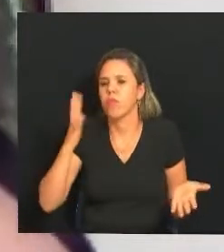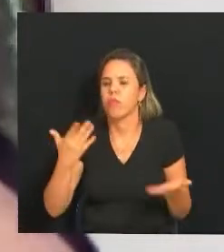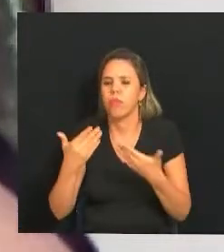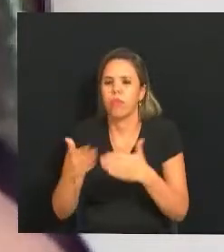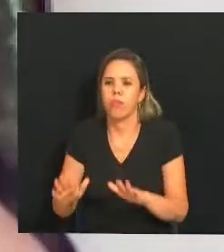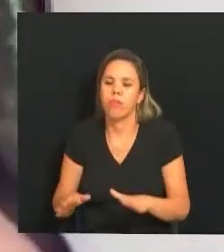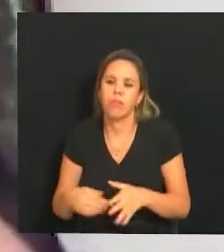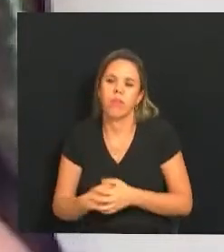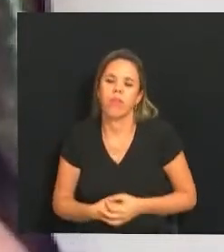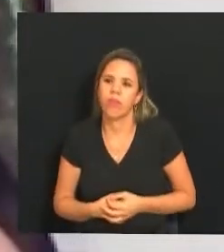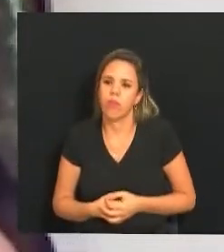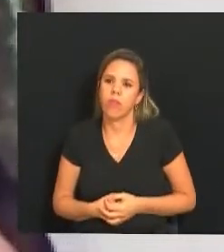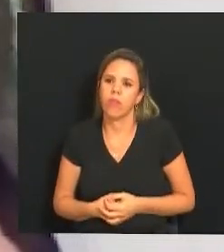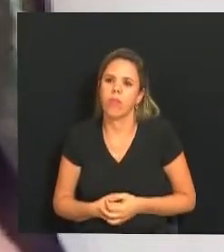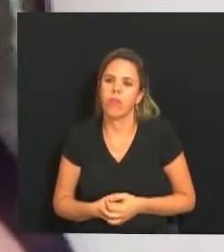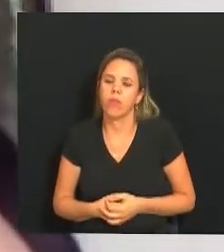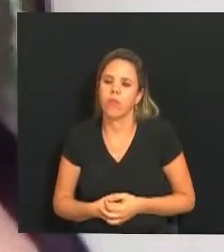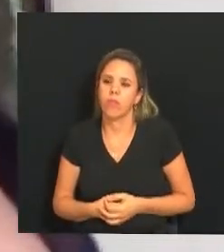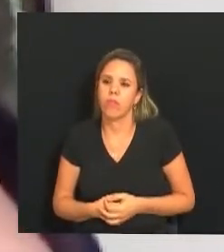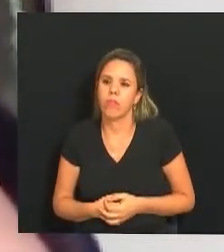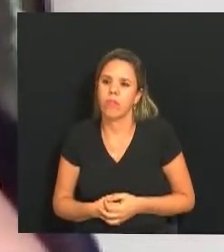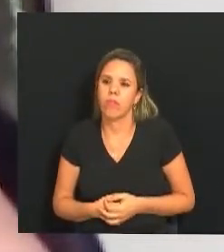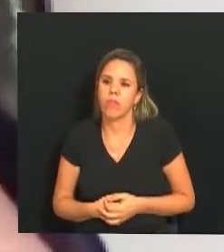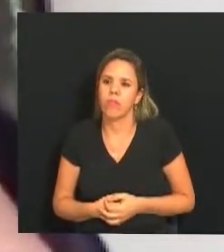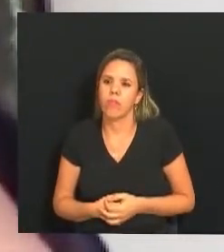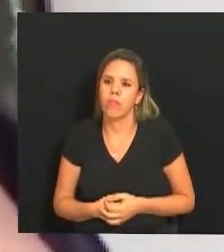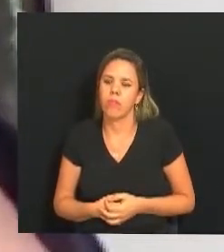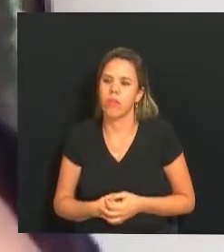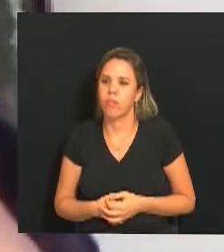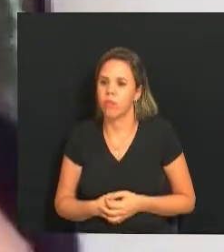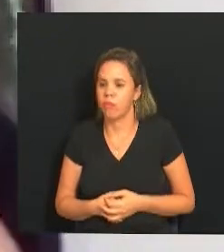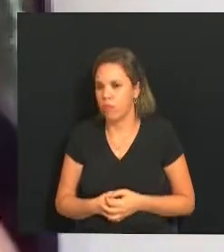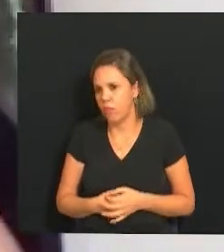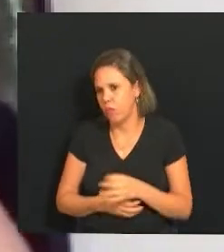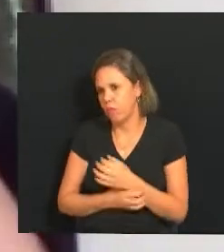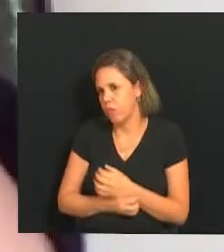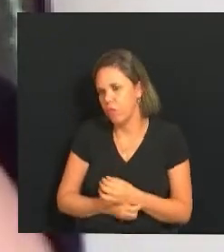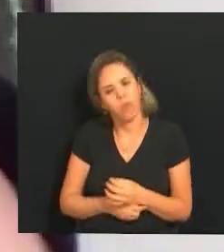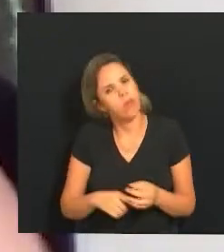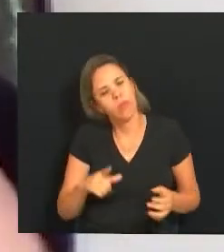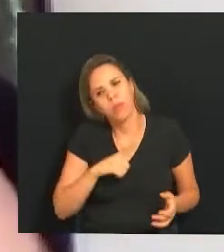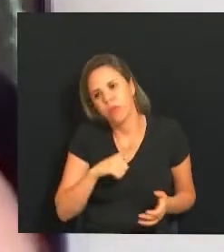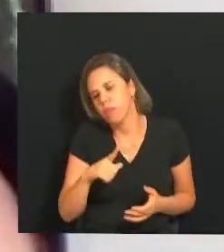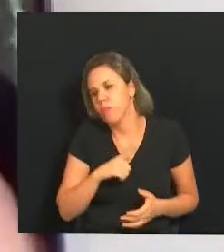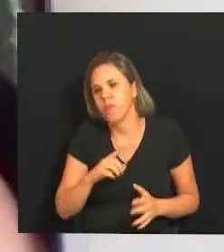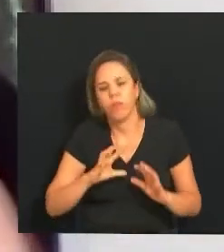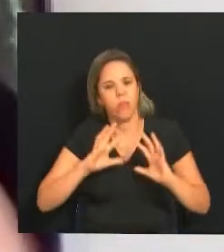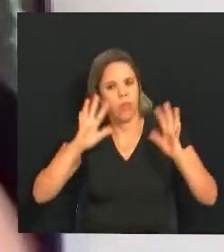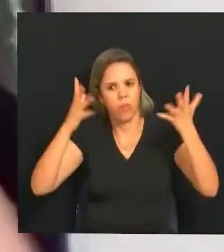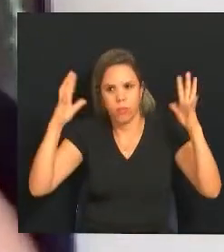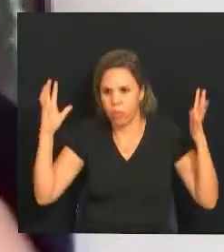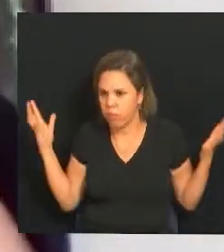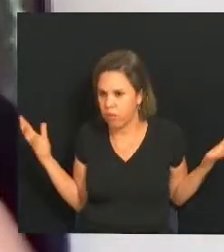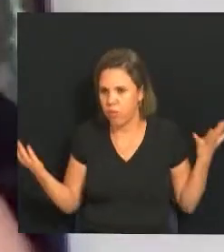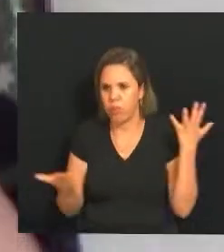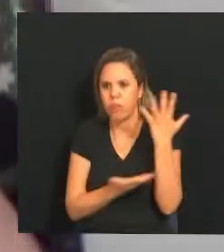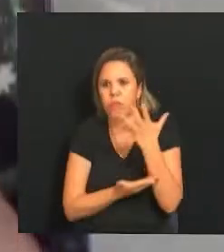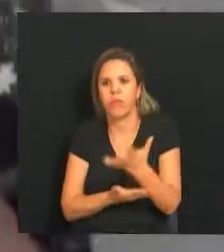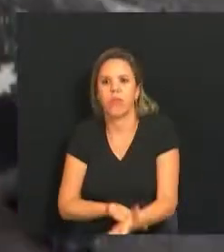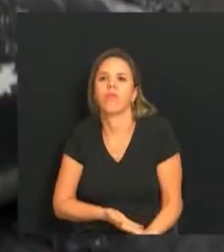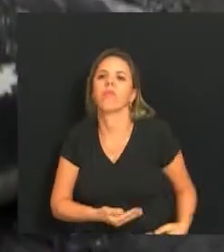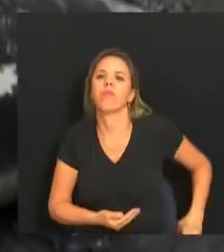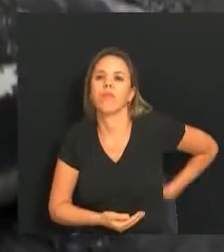abrir fronteiras até para uma disputa armada, então, às vezes, você tem florestas que são derrubadas, né, toda